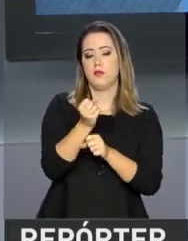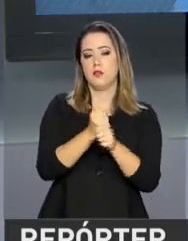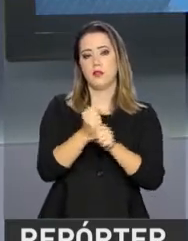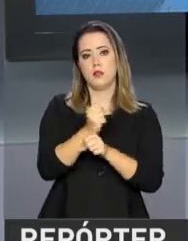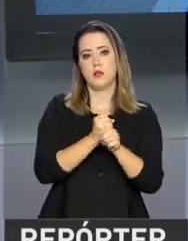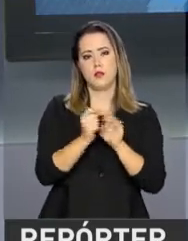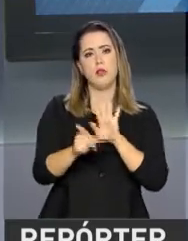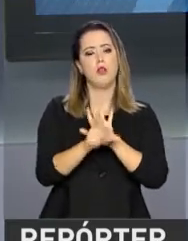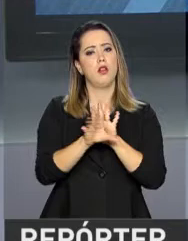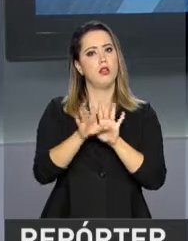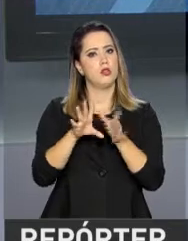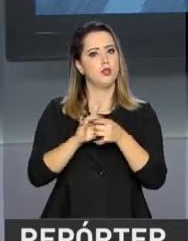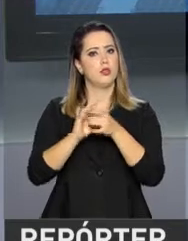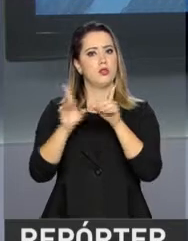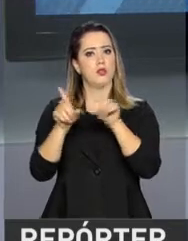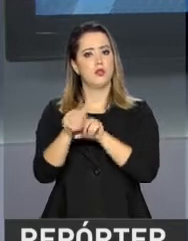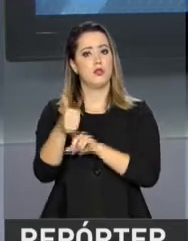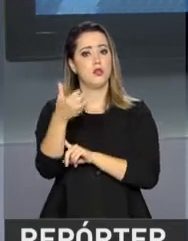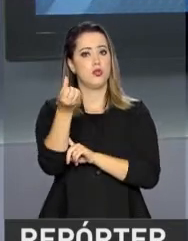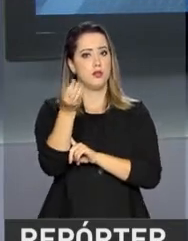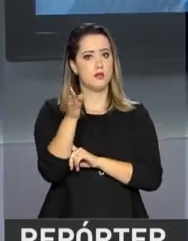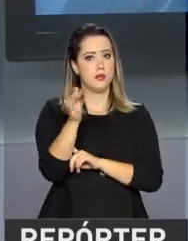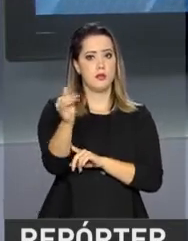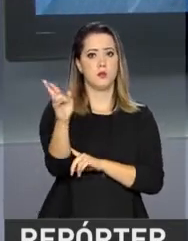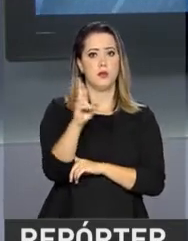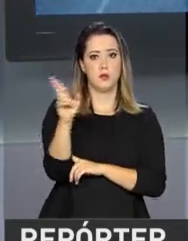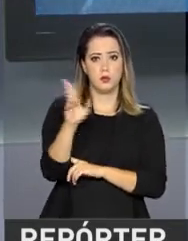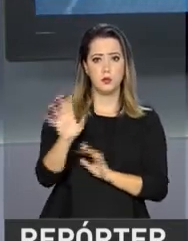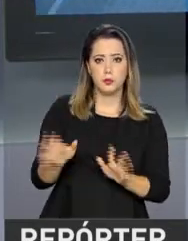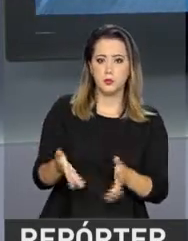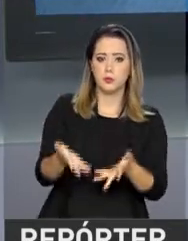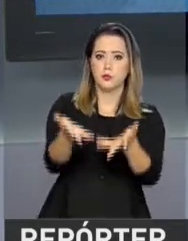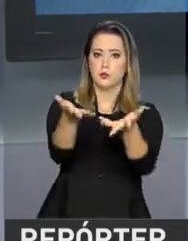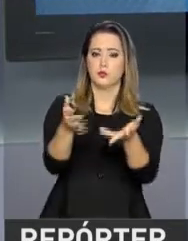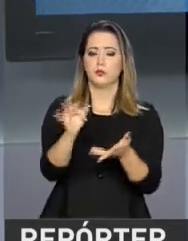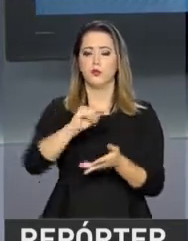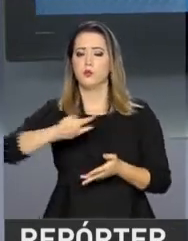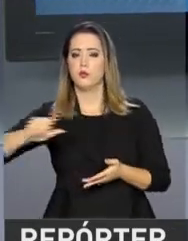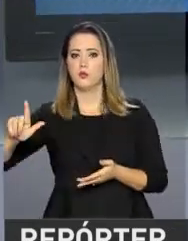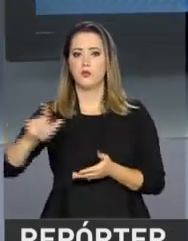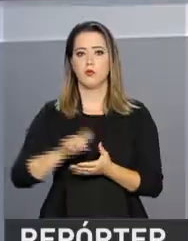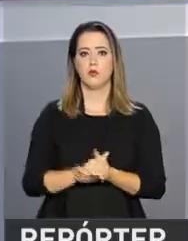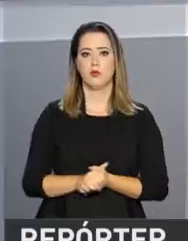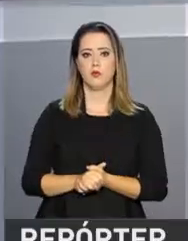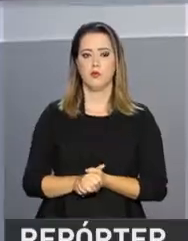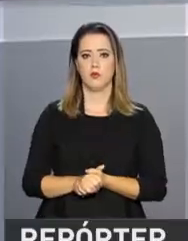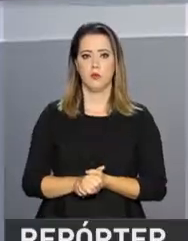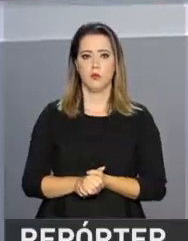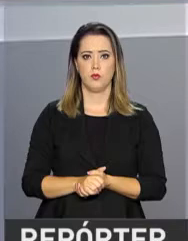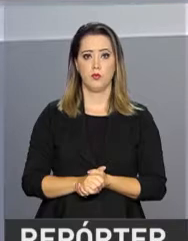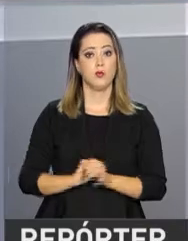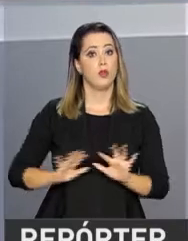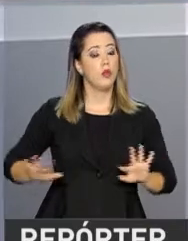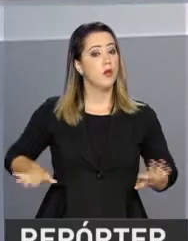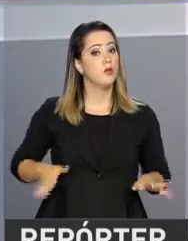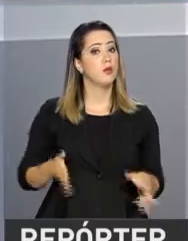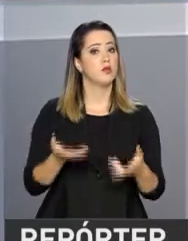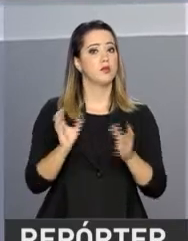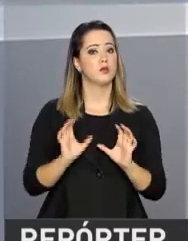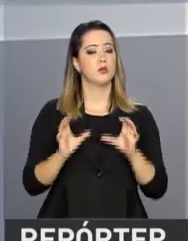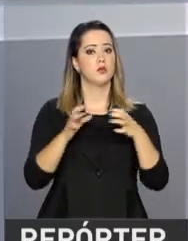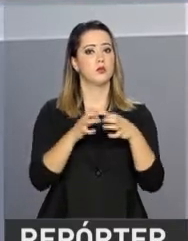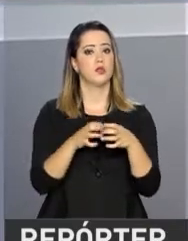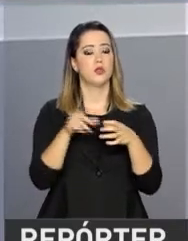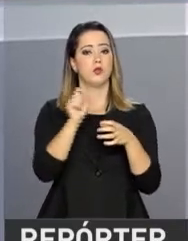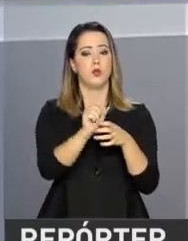a neide disponibilizou mais de 16 bilhões de reais pelo mecanismo de incentivo fiscal incentivo para o setor